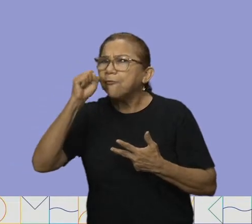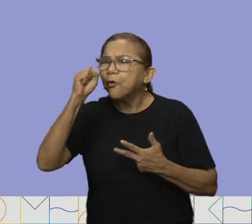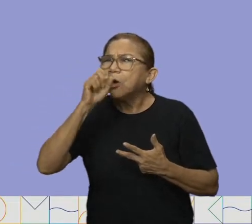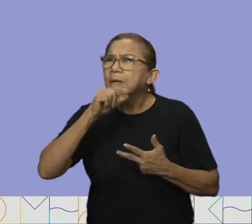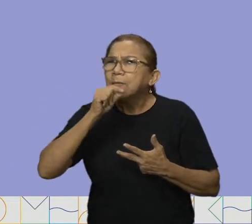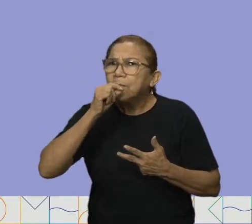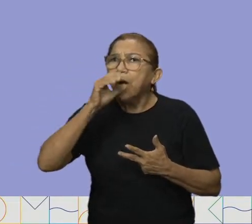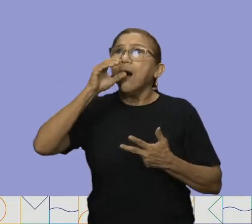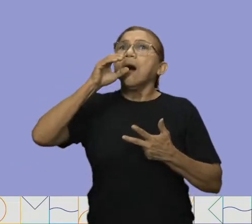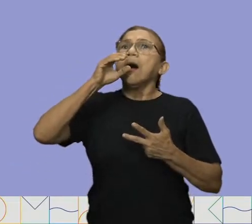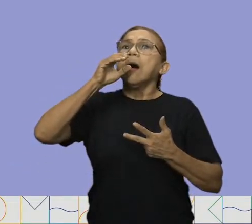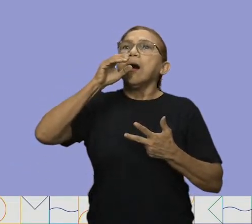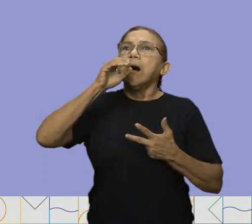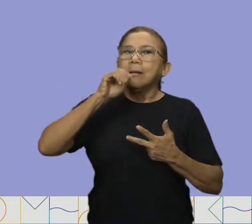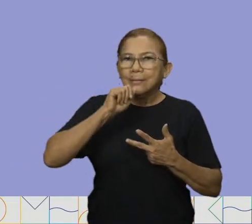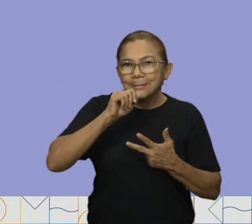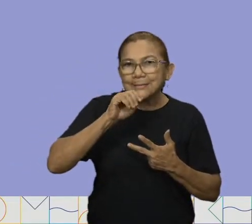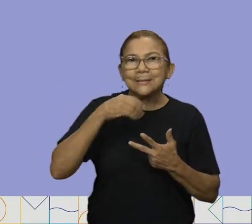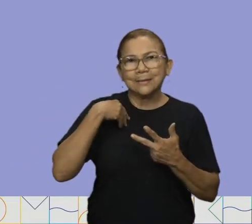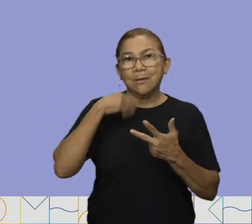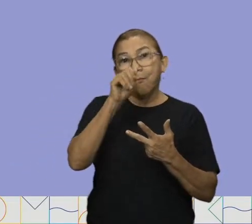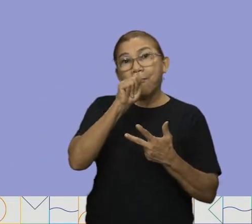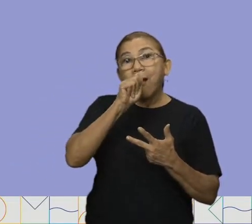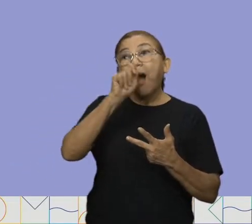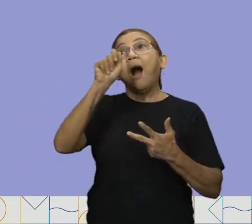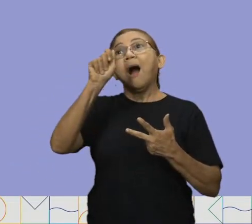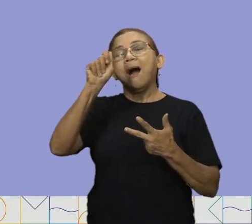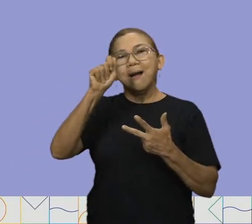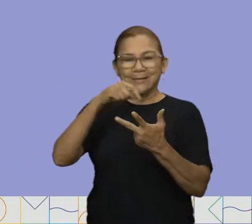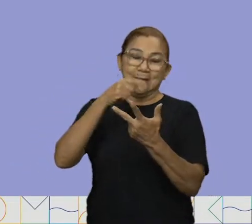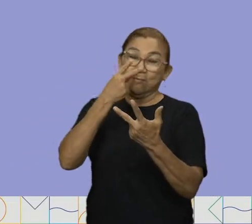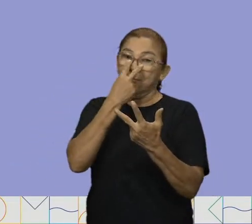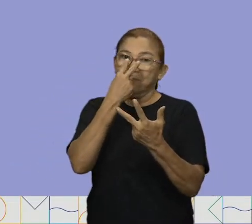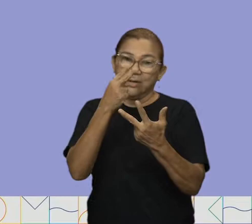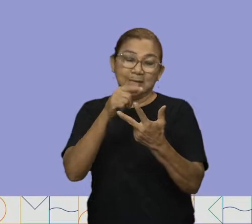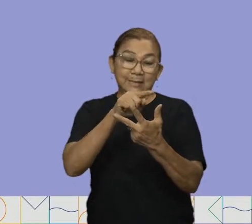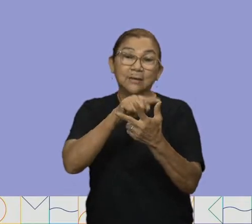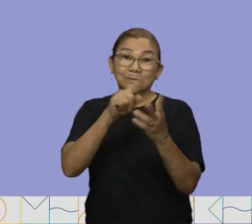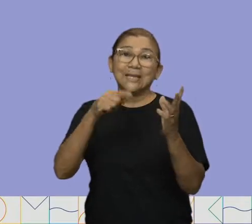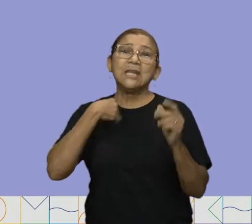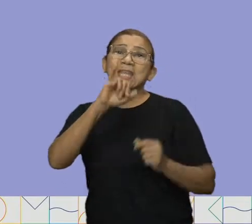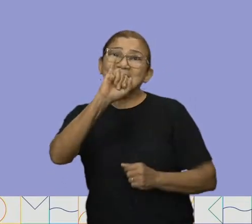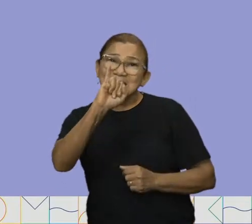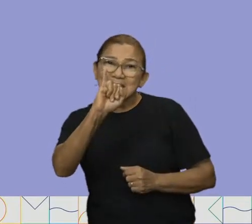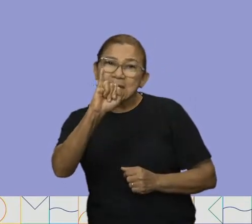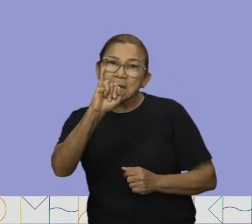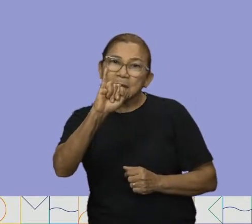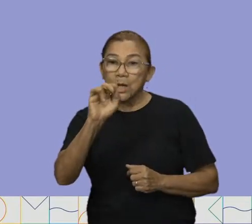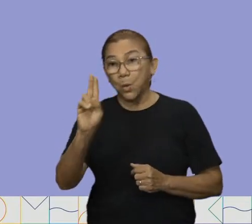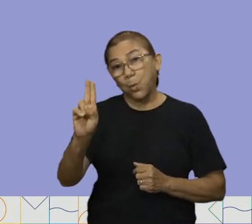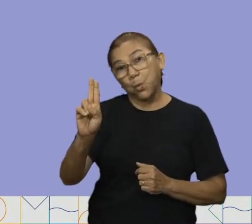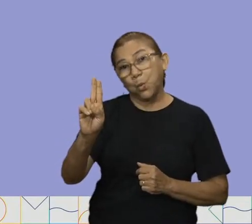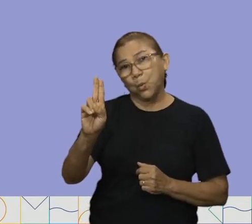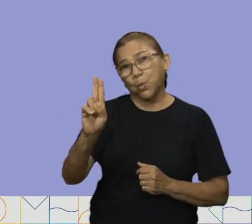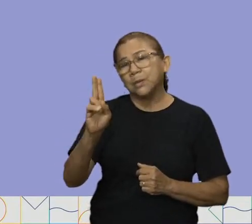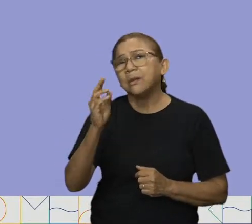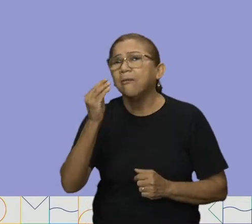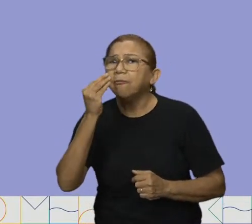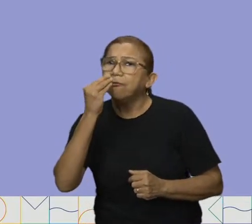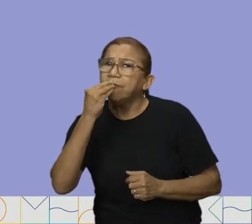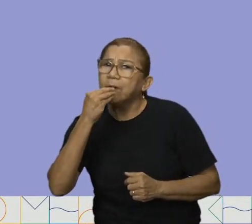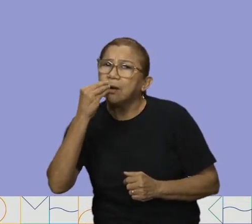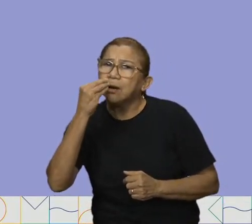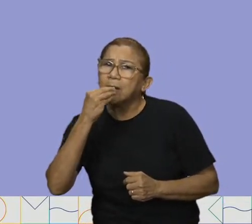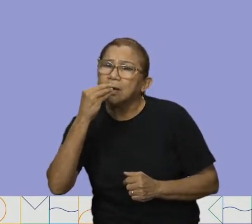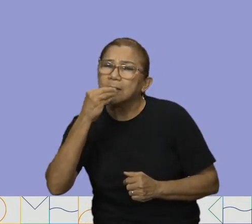elas vêm bem forte, elas são chamadas de vogais. Aí vamos lá para baixo, aí ó, as semivogais. Eu tenho o I e o U. Quando elas